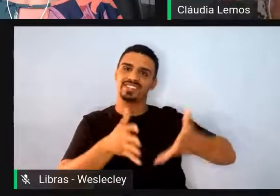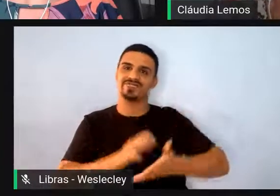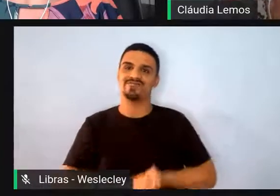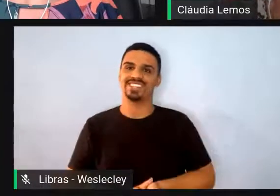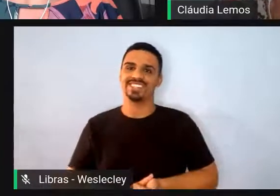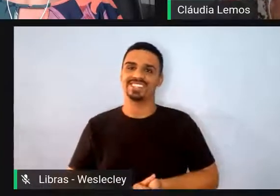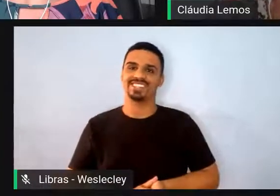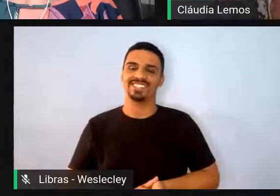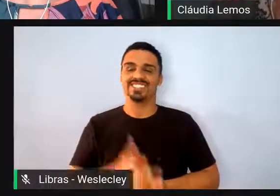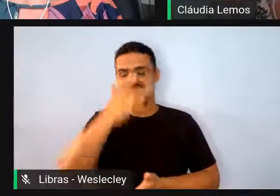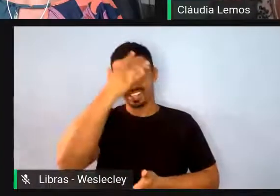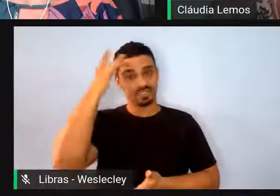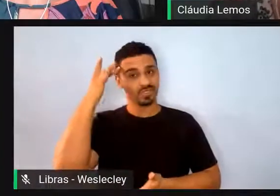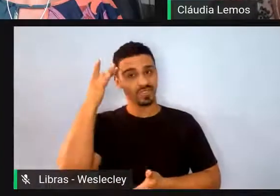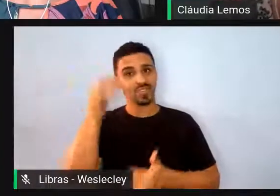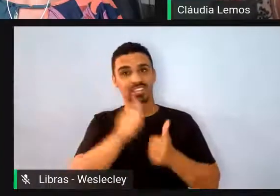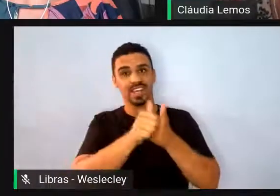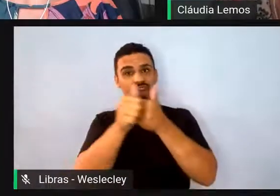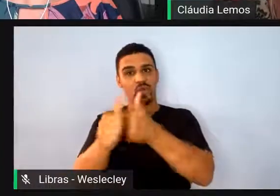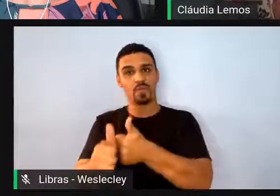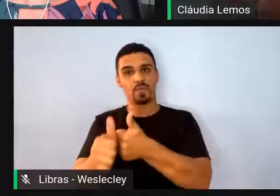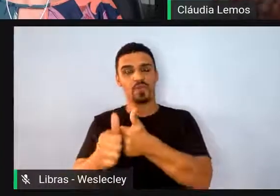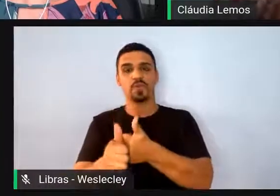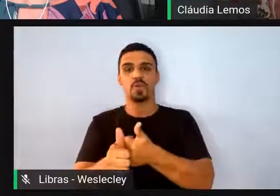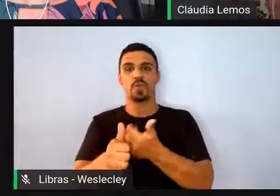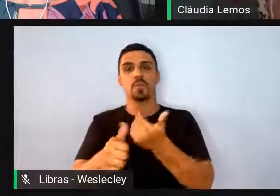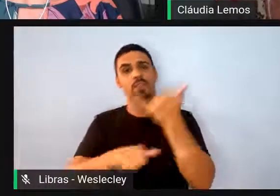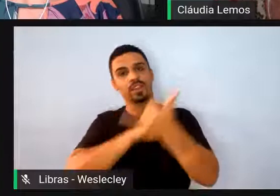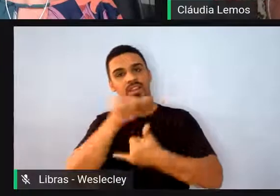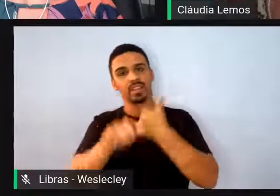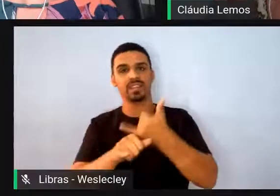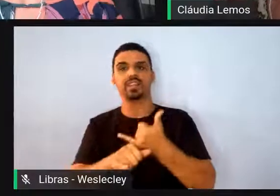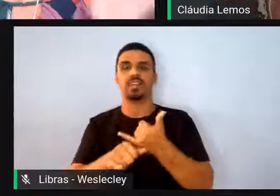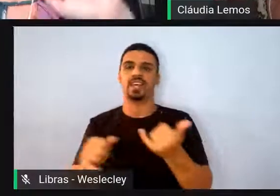quem acompanhou pela internet. Jenny, quer falar um tchauzinho também, para a gente se despedir?